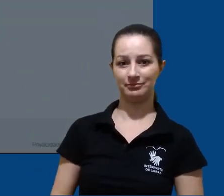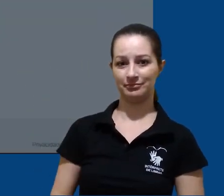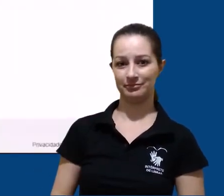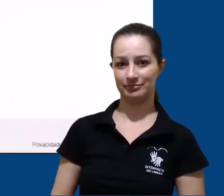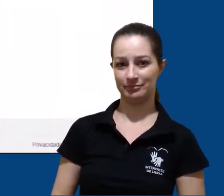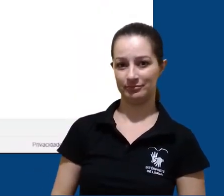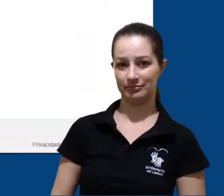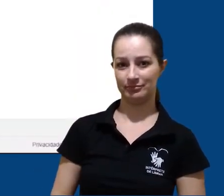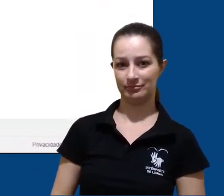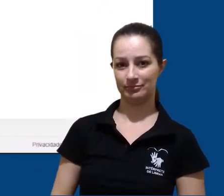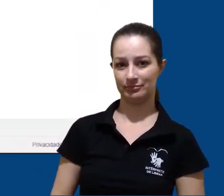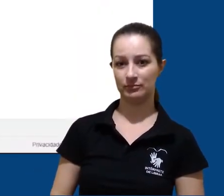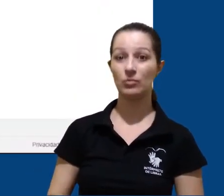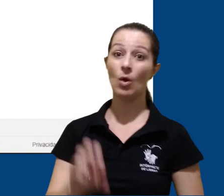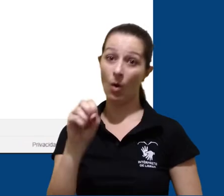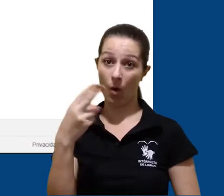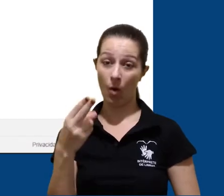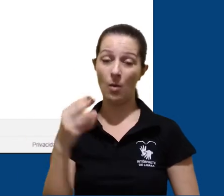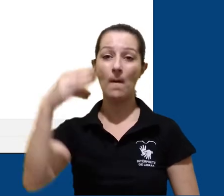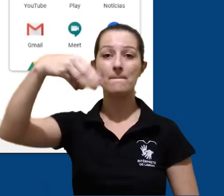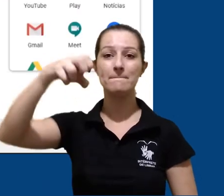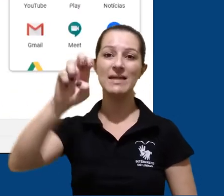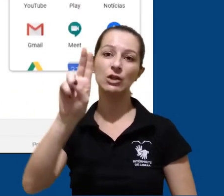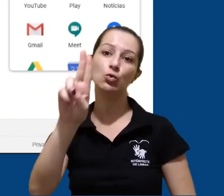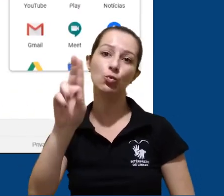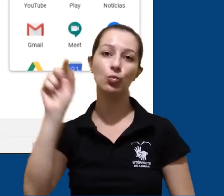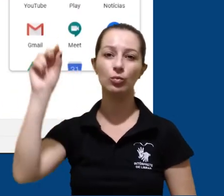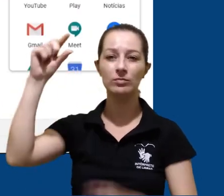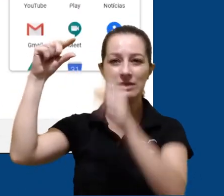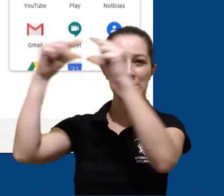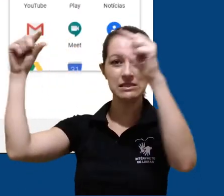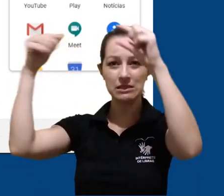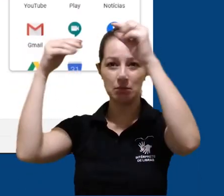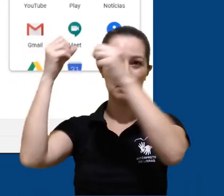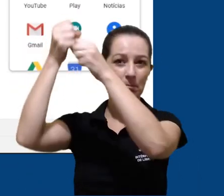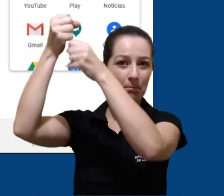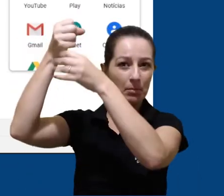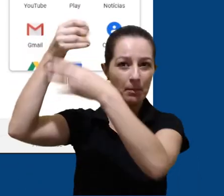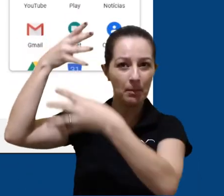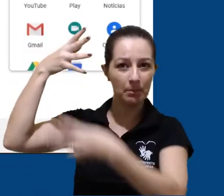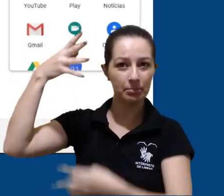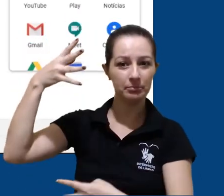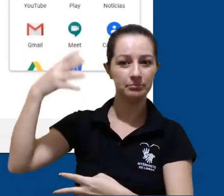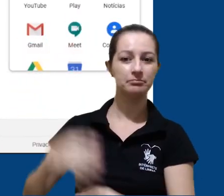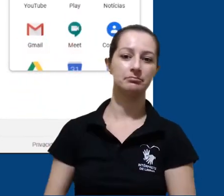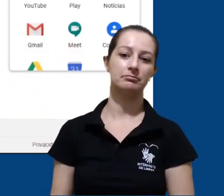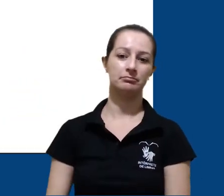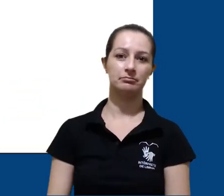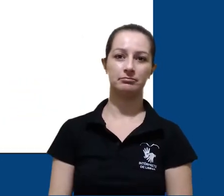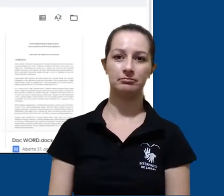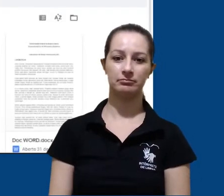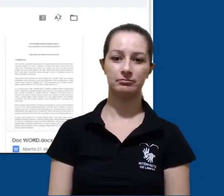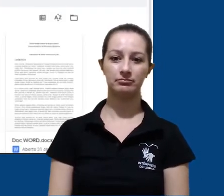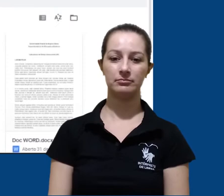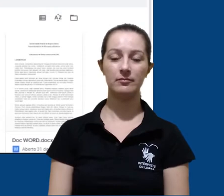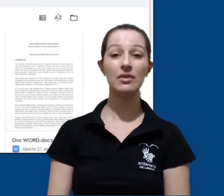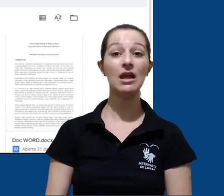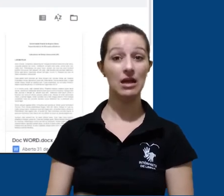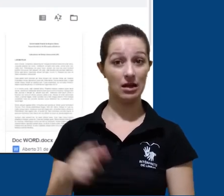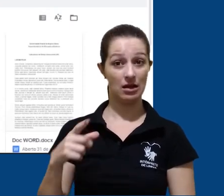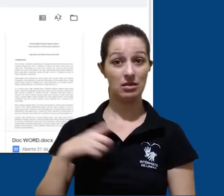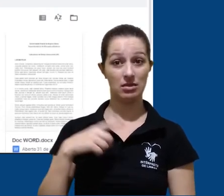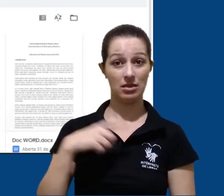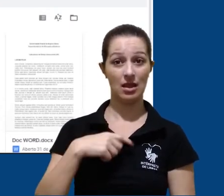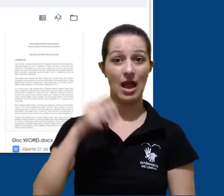google.com ou nas acessamos pelo menu de aplicativos no canto superior direito da tela e ao